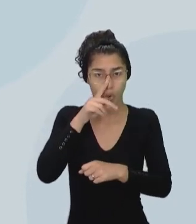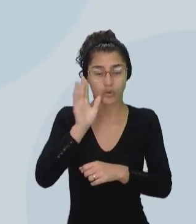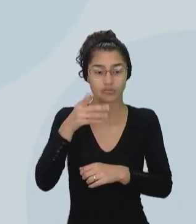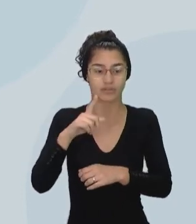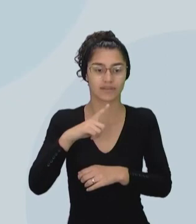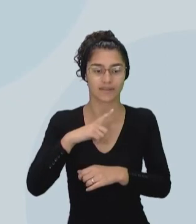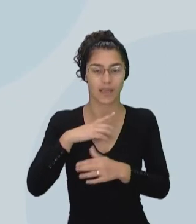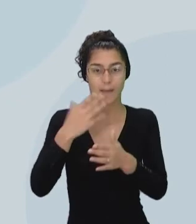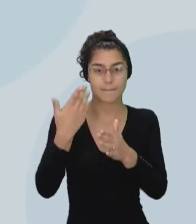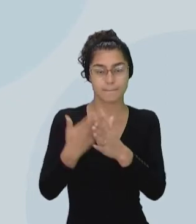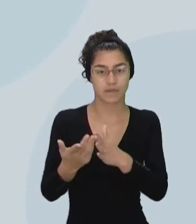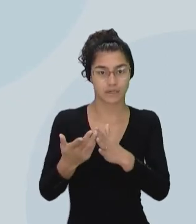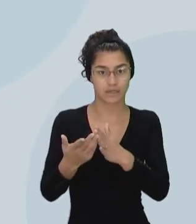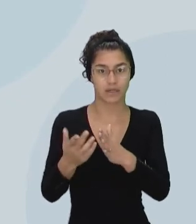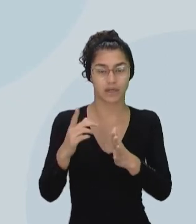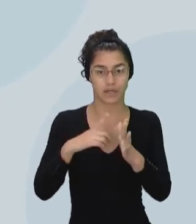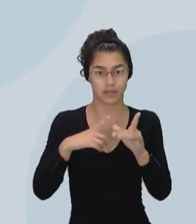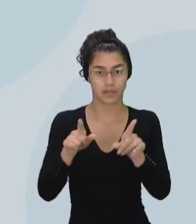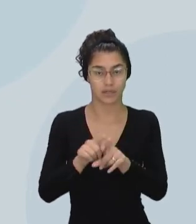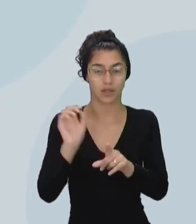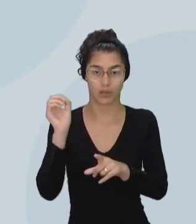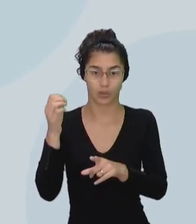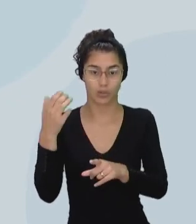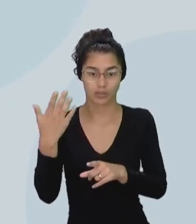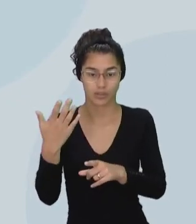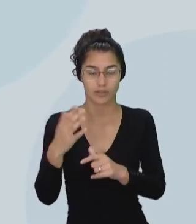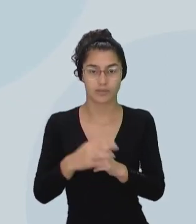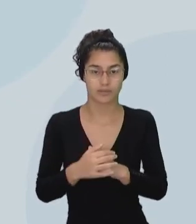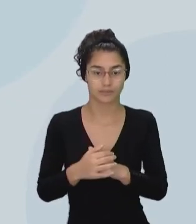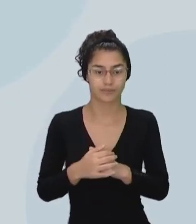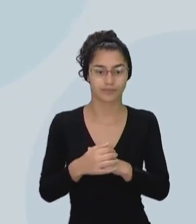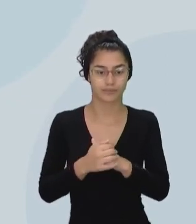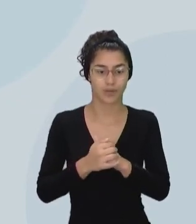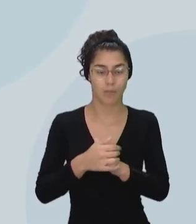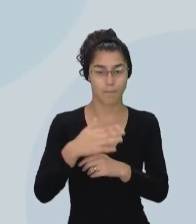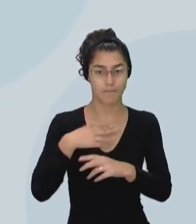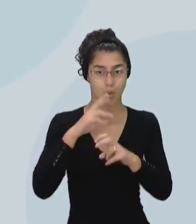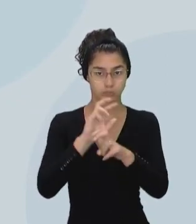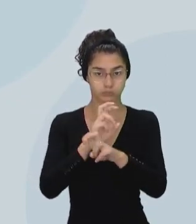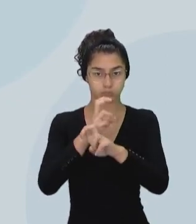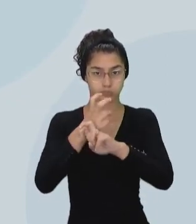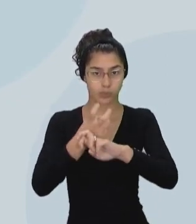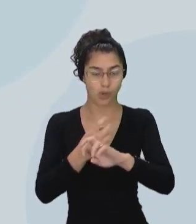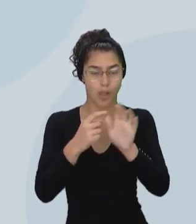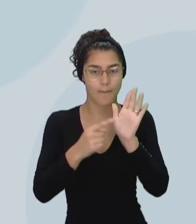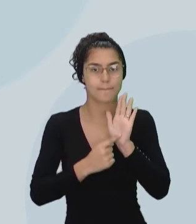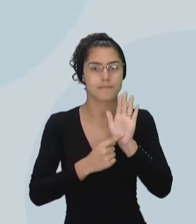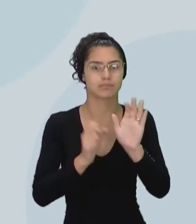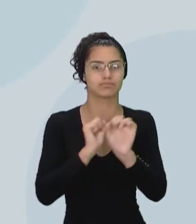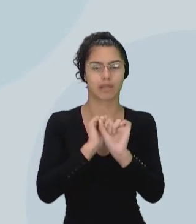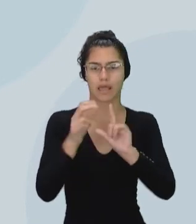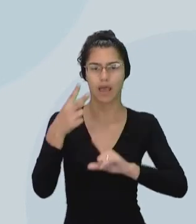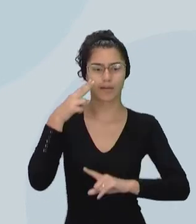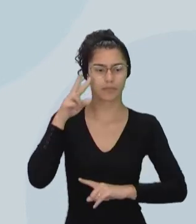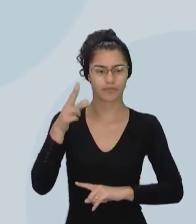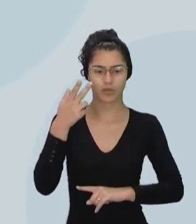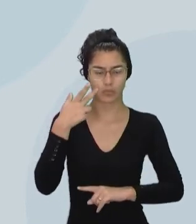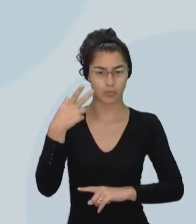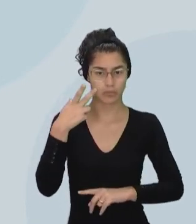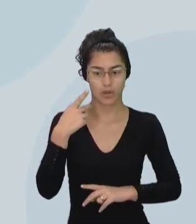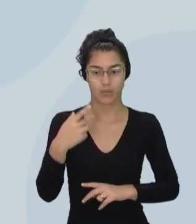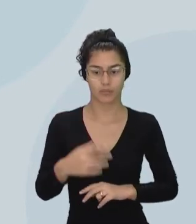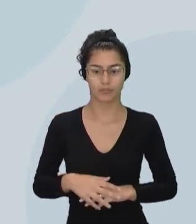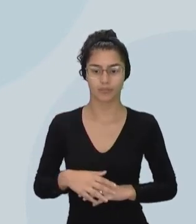olha, essa perda da gordura subcutânea e muscular. Então, os meus ossos ficam expostos, né, aparecendo ali